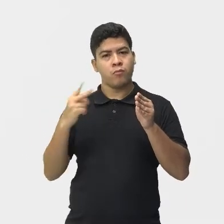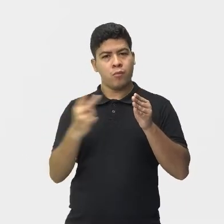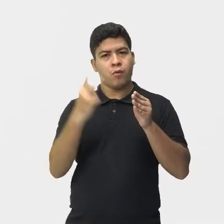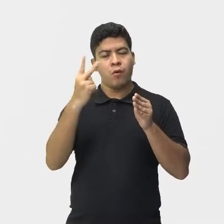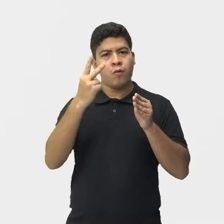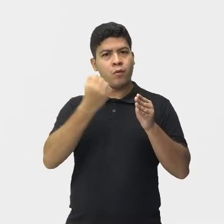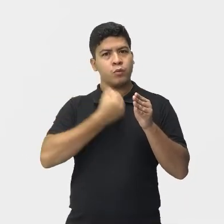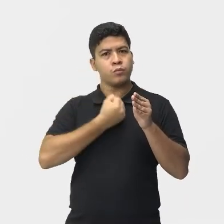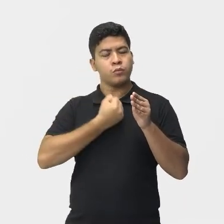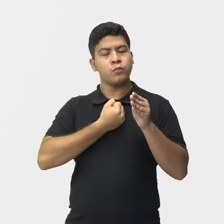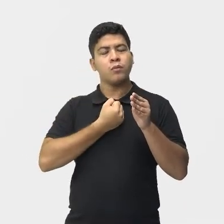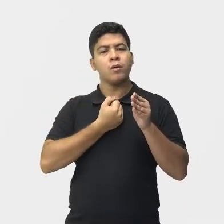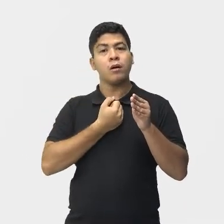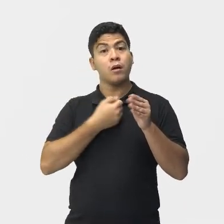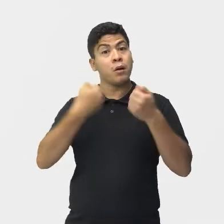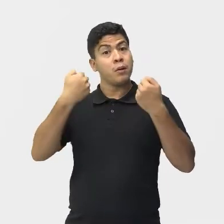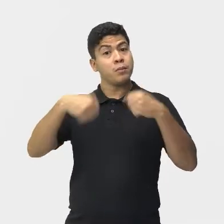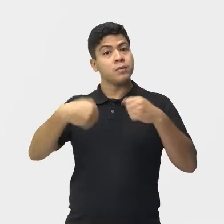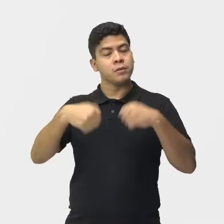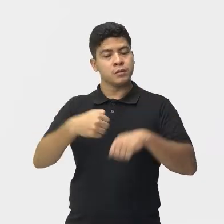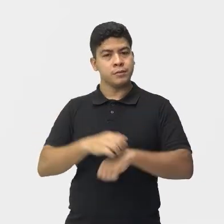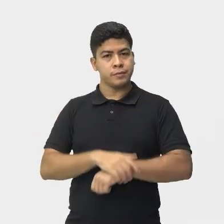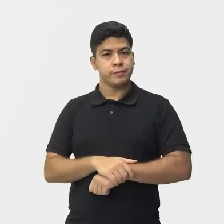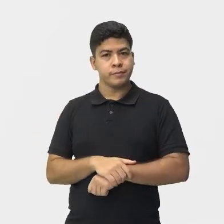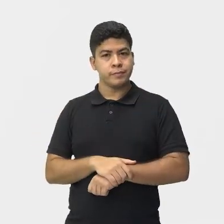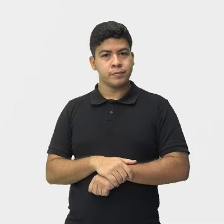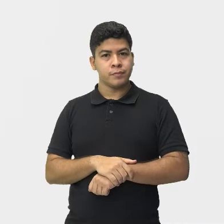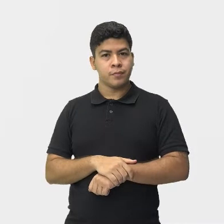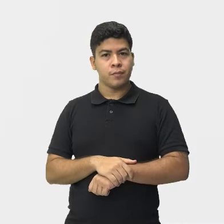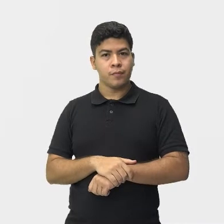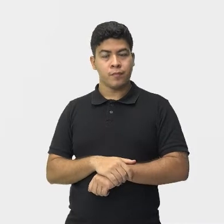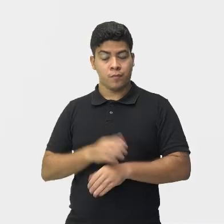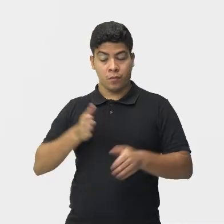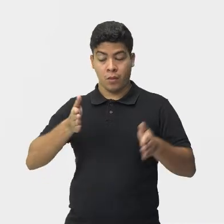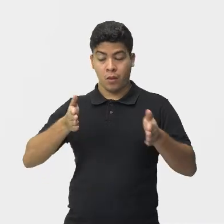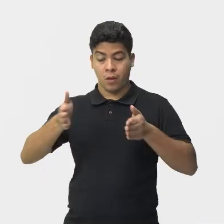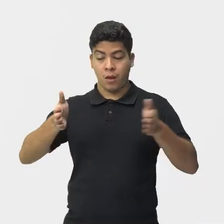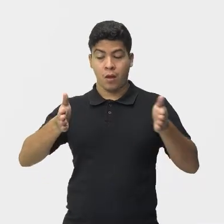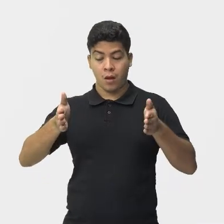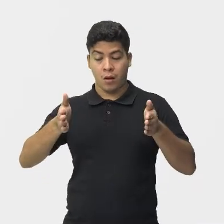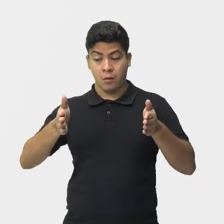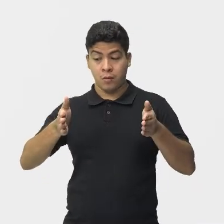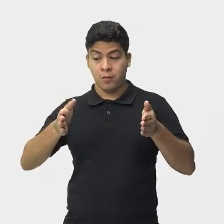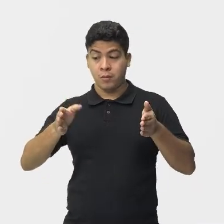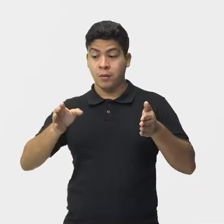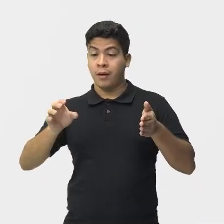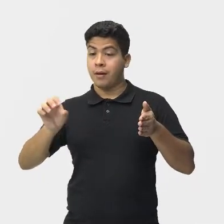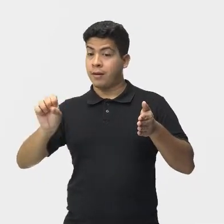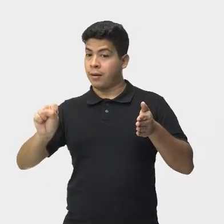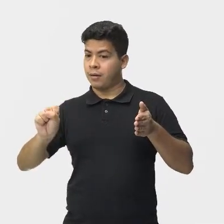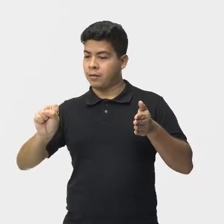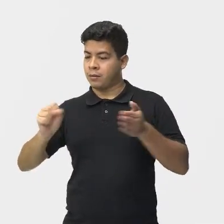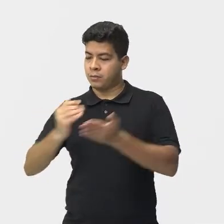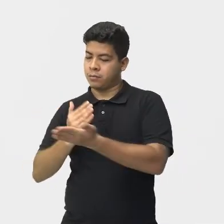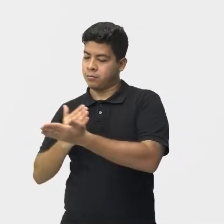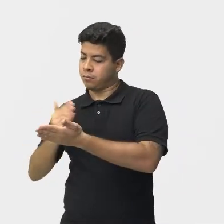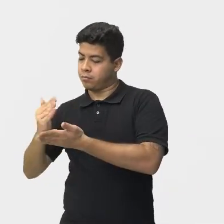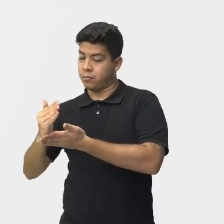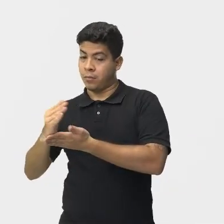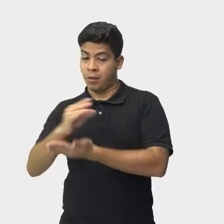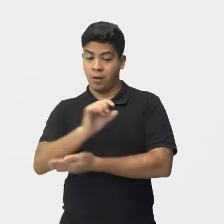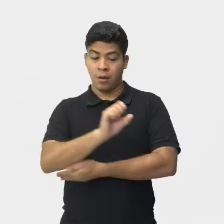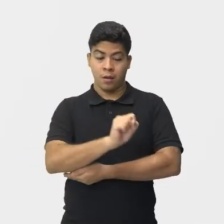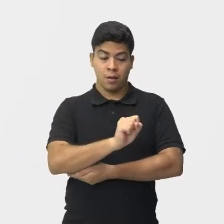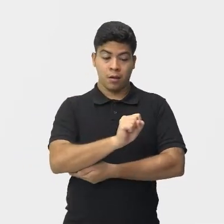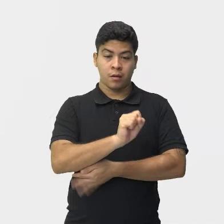valor numérico da posição aqui, ó. ΔS, que é a variação da posição, é numericamente igual ao valor dessa